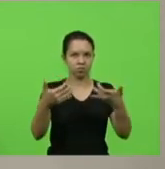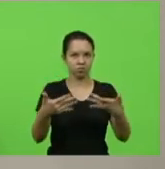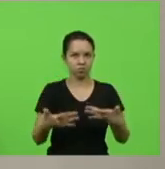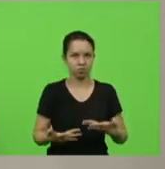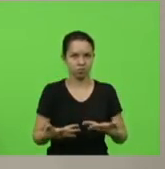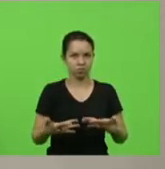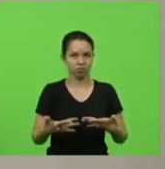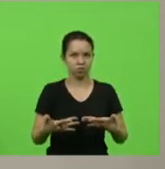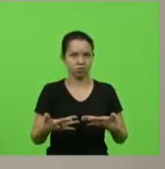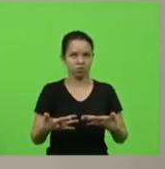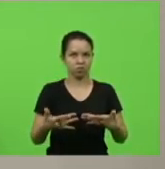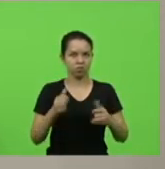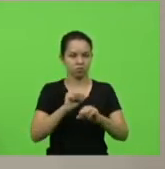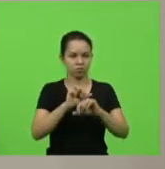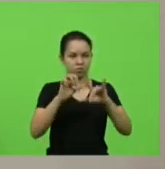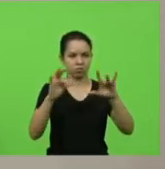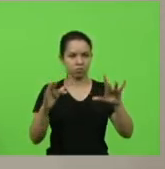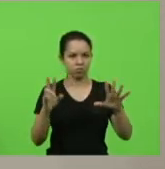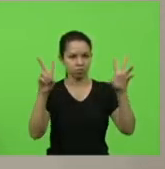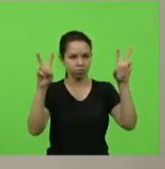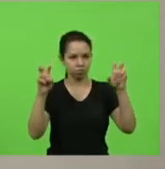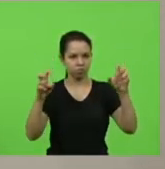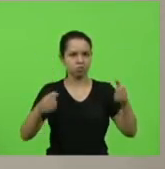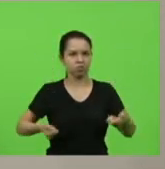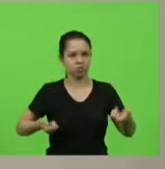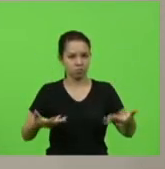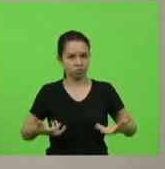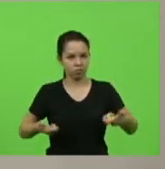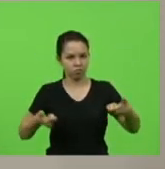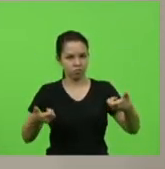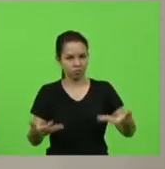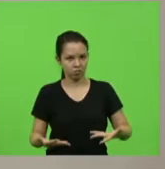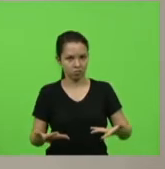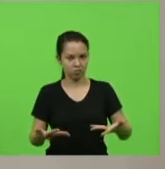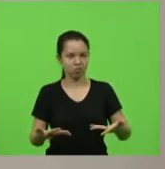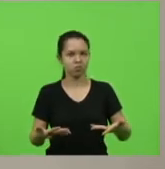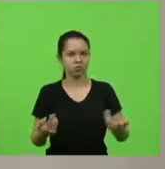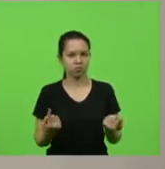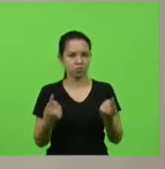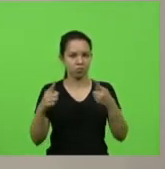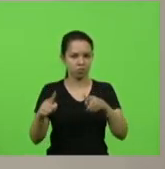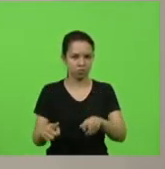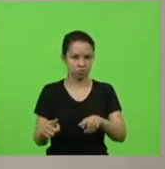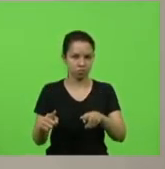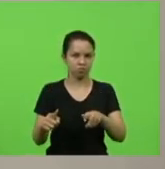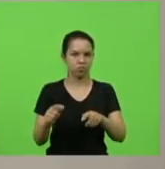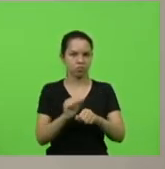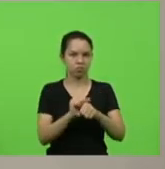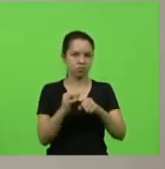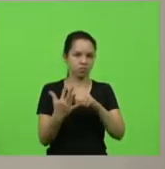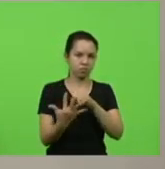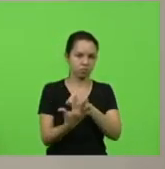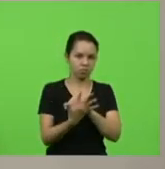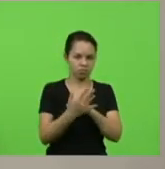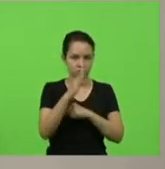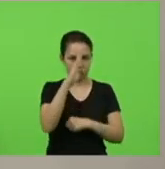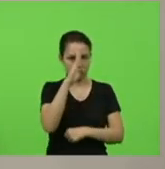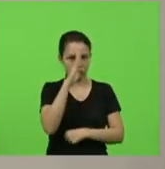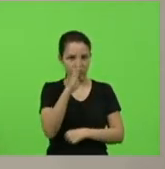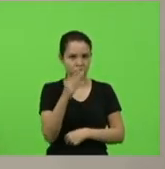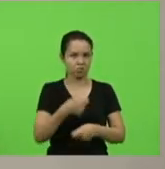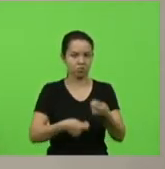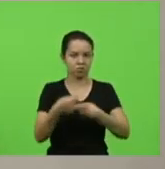acerca dos gastos realizados até o momento com o combate à pandemia do coronavírus, em especial no que tange à administração